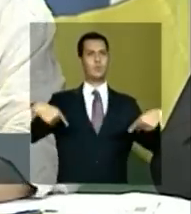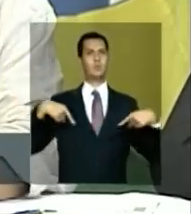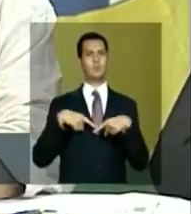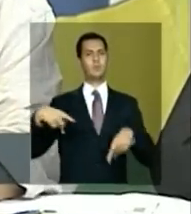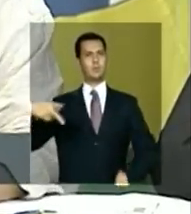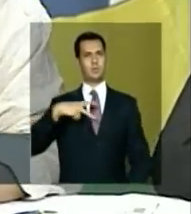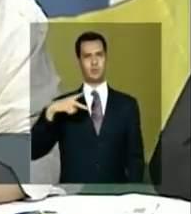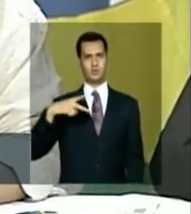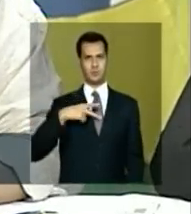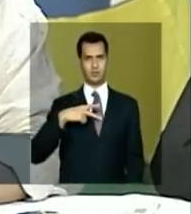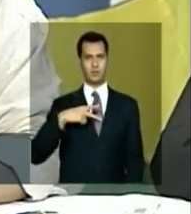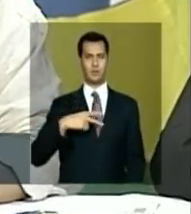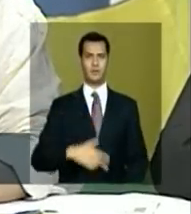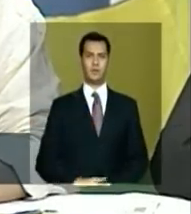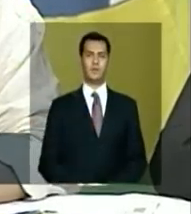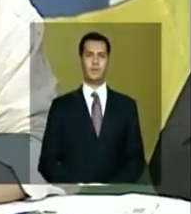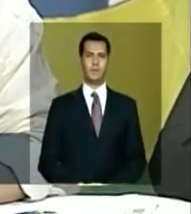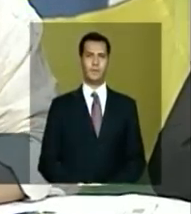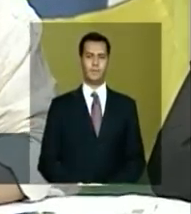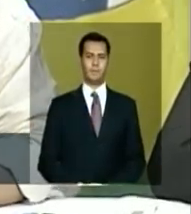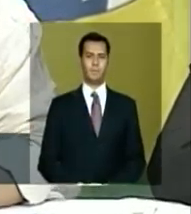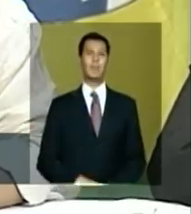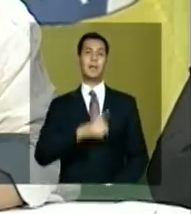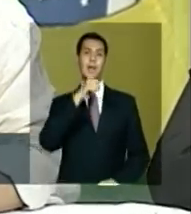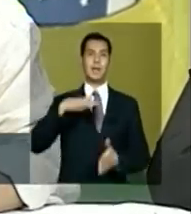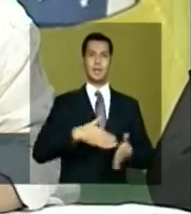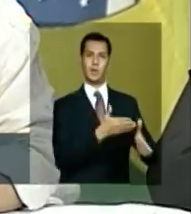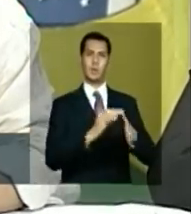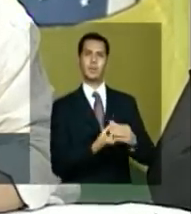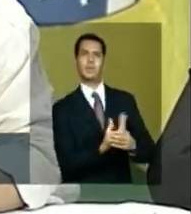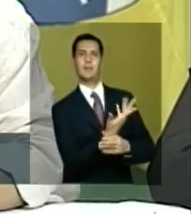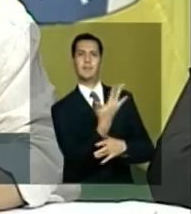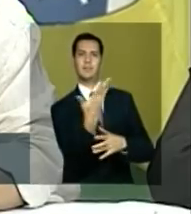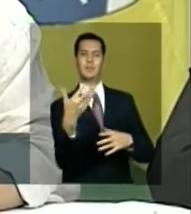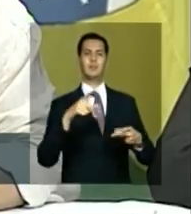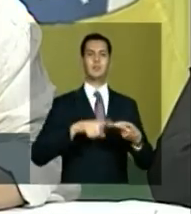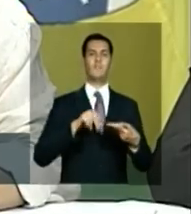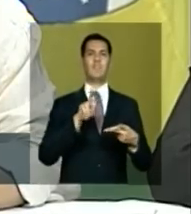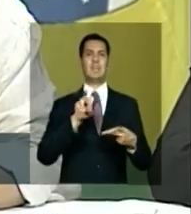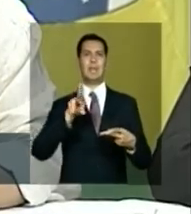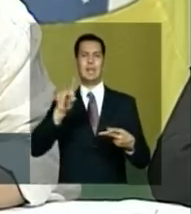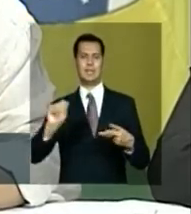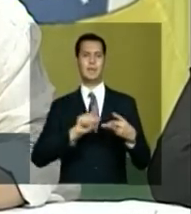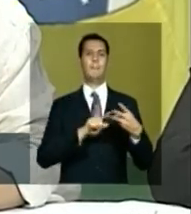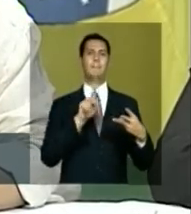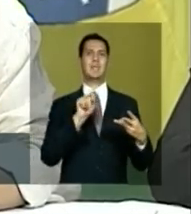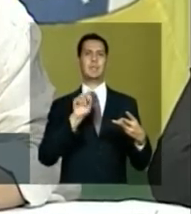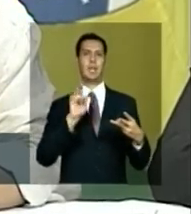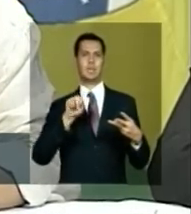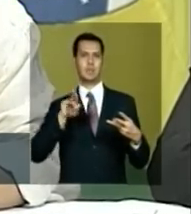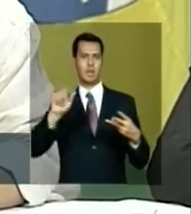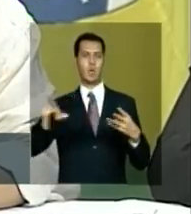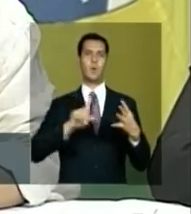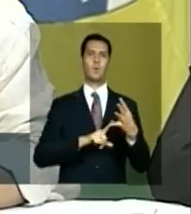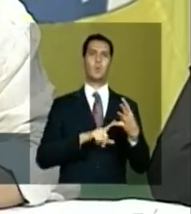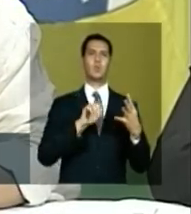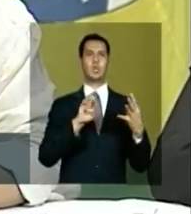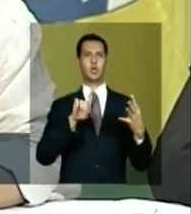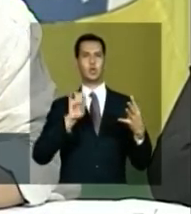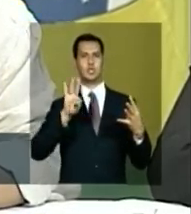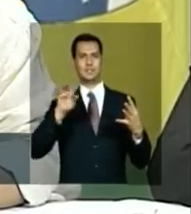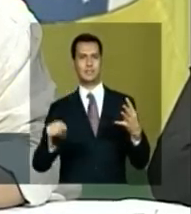privada nascentes Veredas áreas úmidas e Pantanais topo de Morro manguezais encostas e